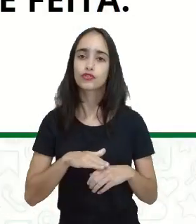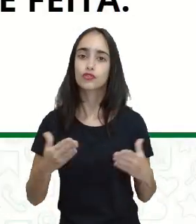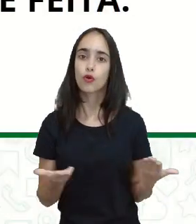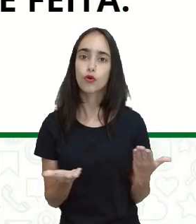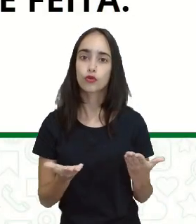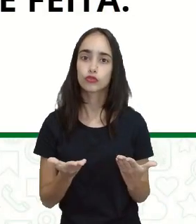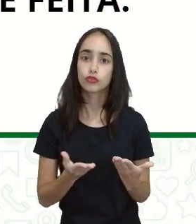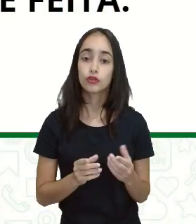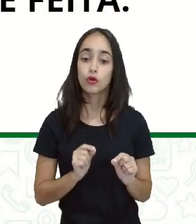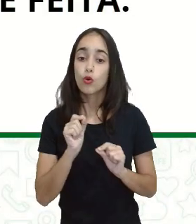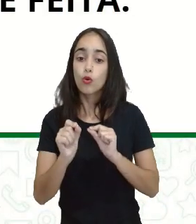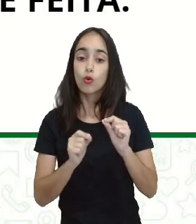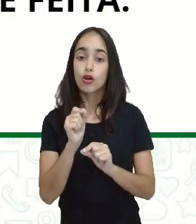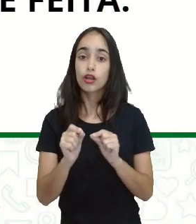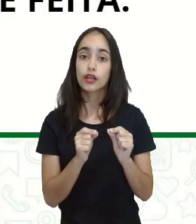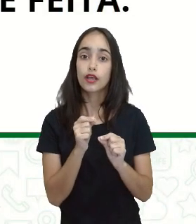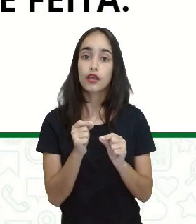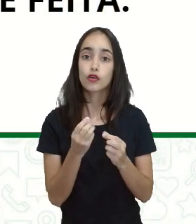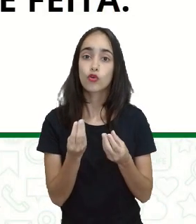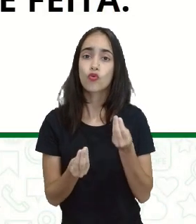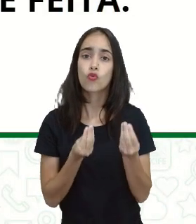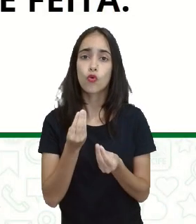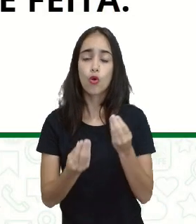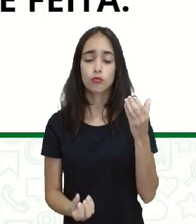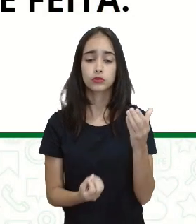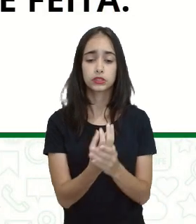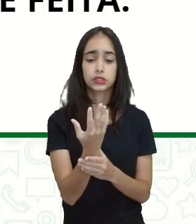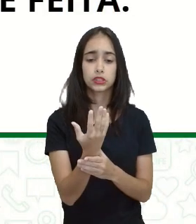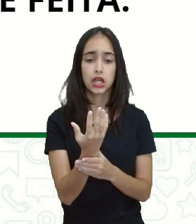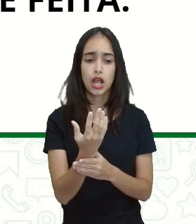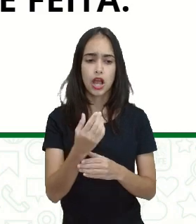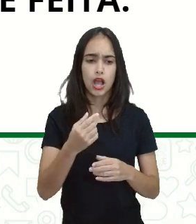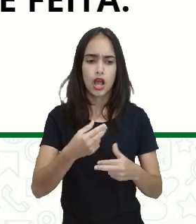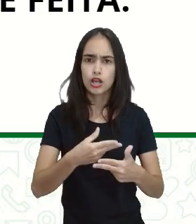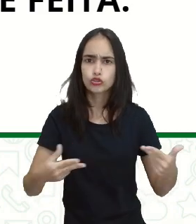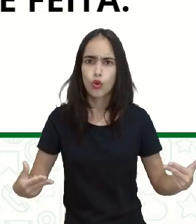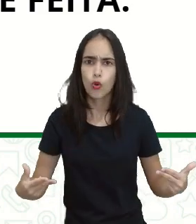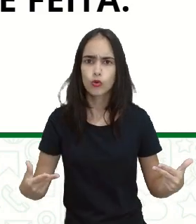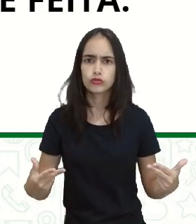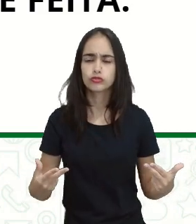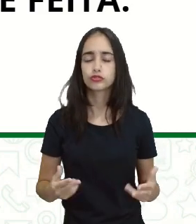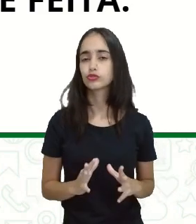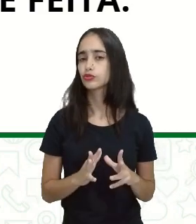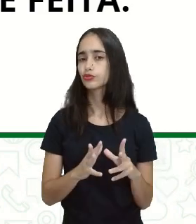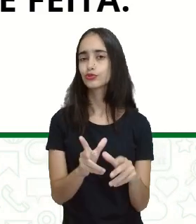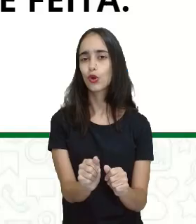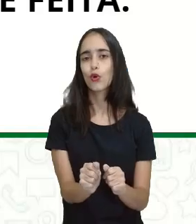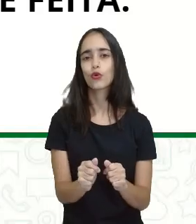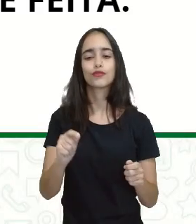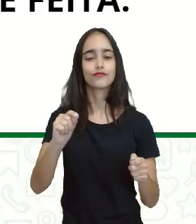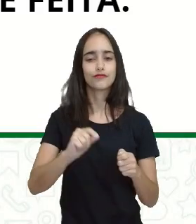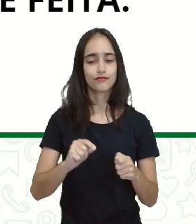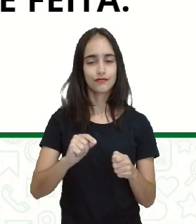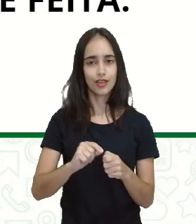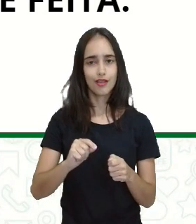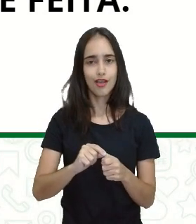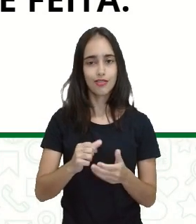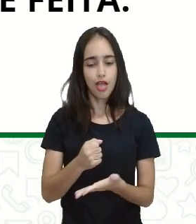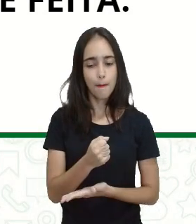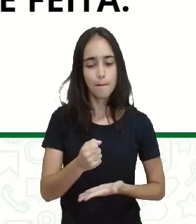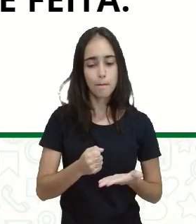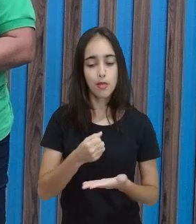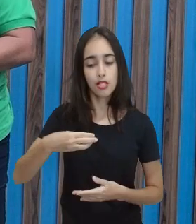são feitas. E eu falei para vocês que todas as coisas, elas são feitas de uma matéria-prima. É necessário